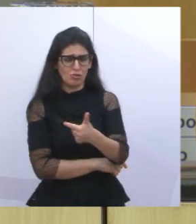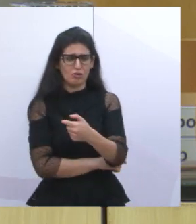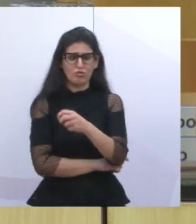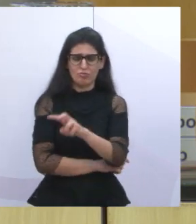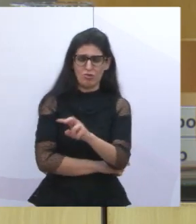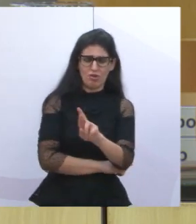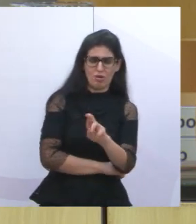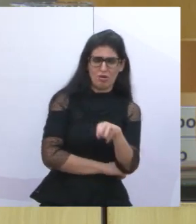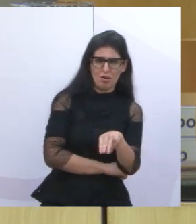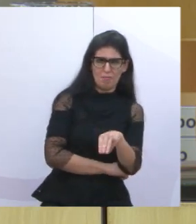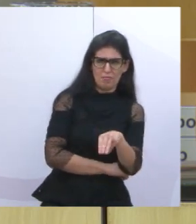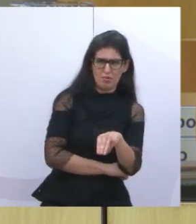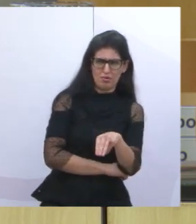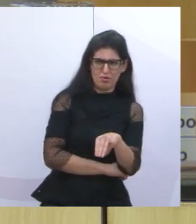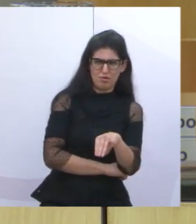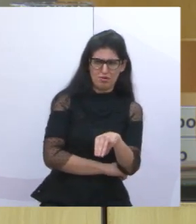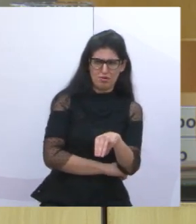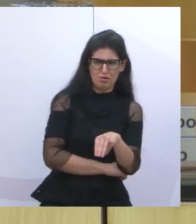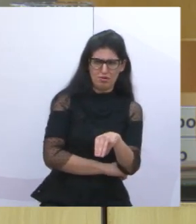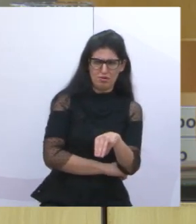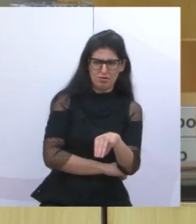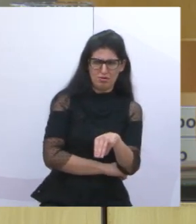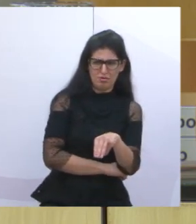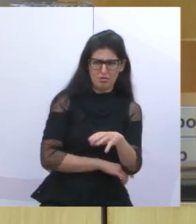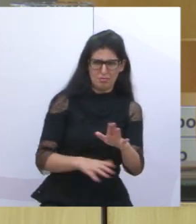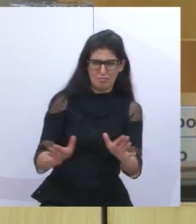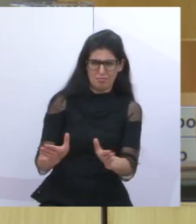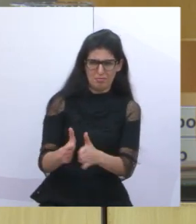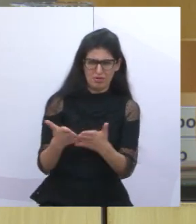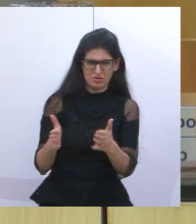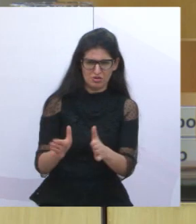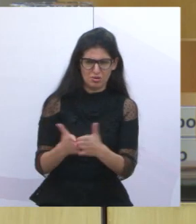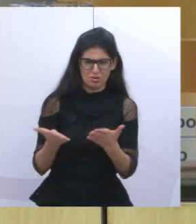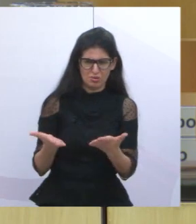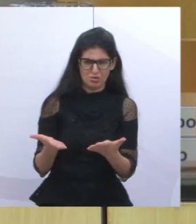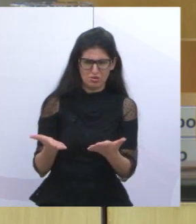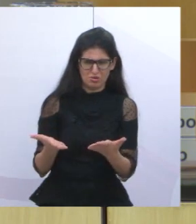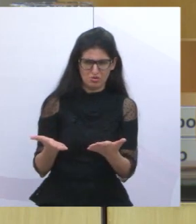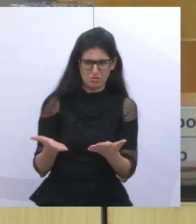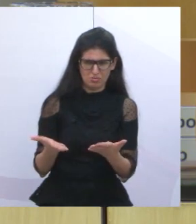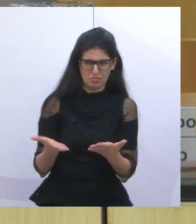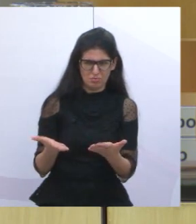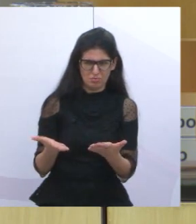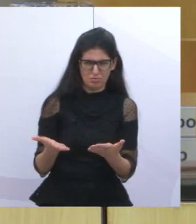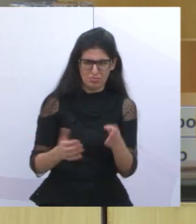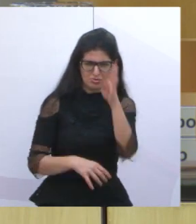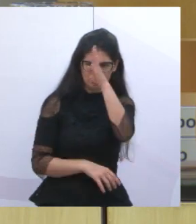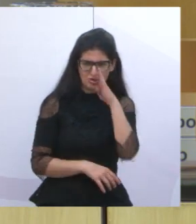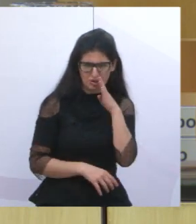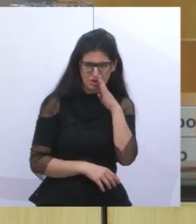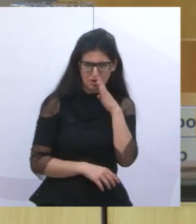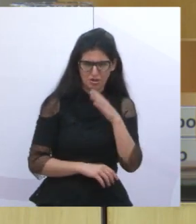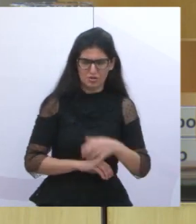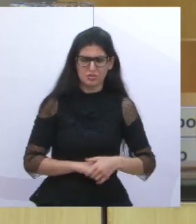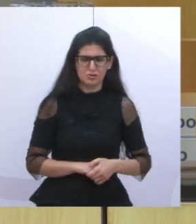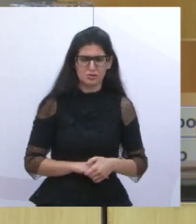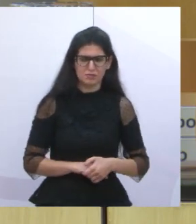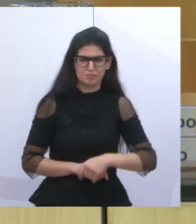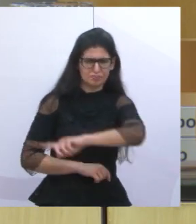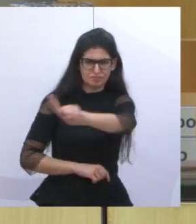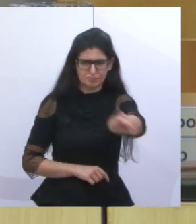VRM para a pessoa carente, somente ela não pagar. Só para a população